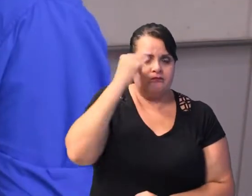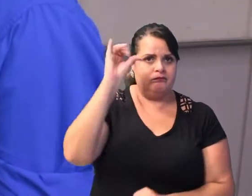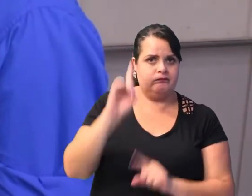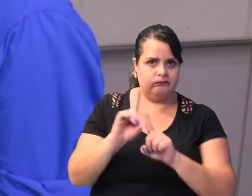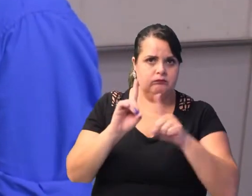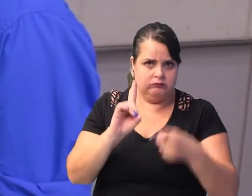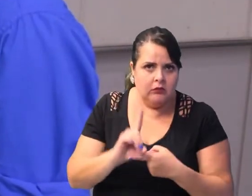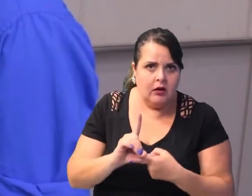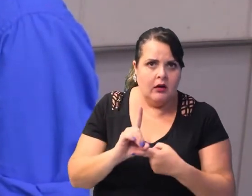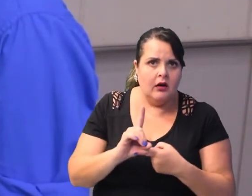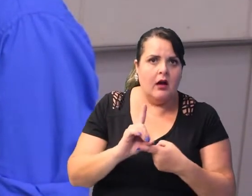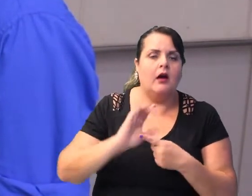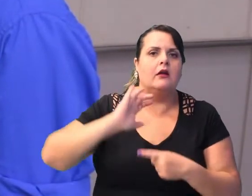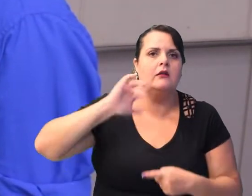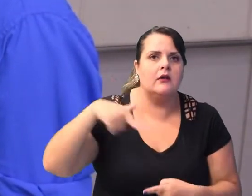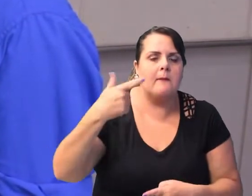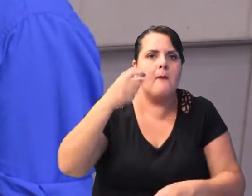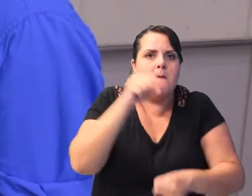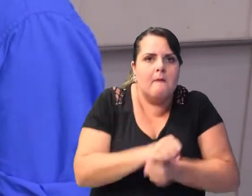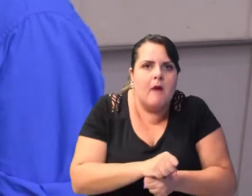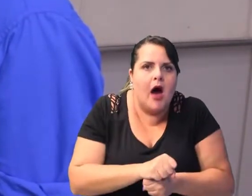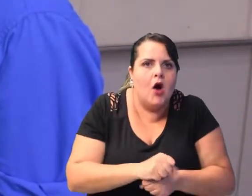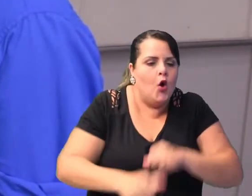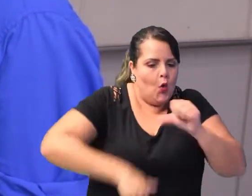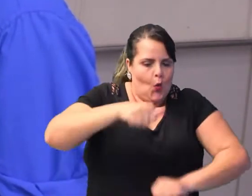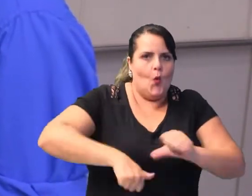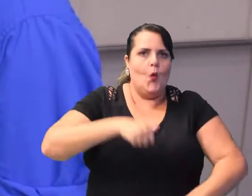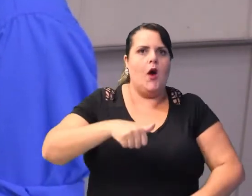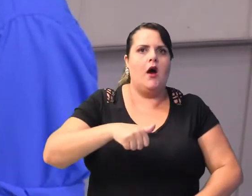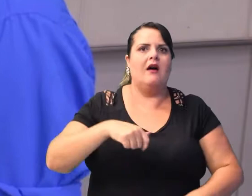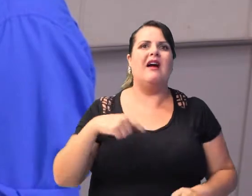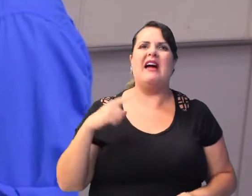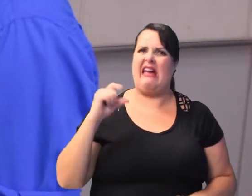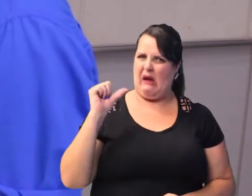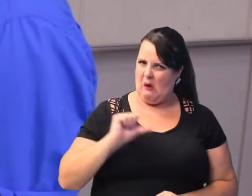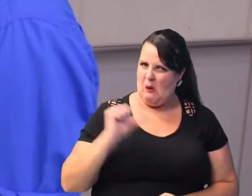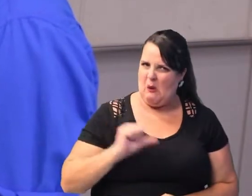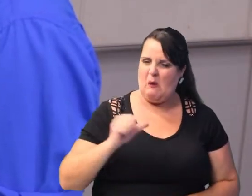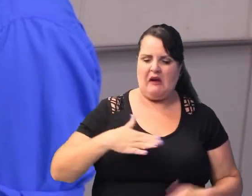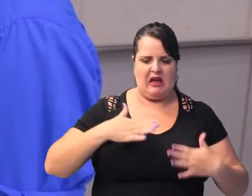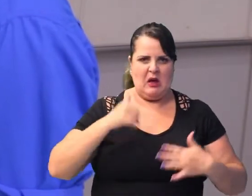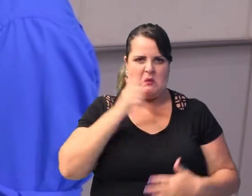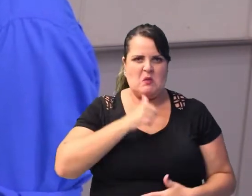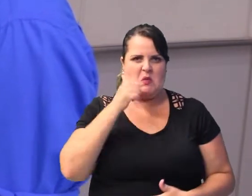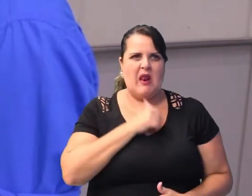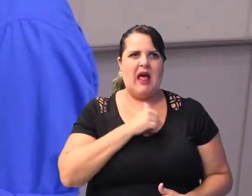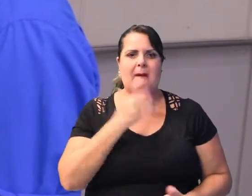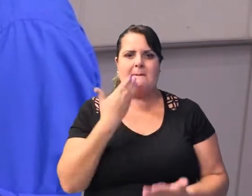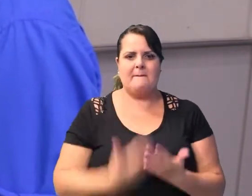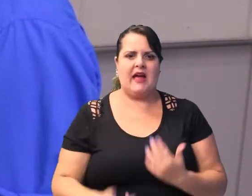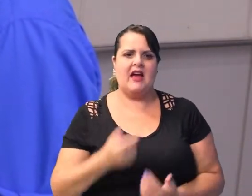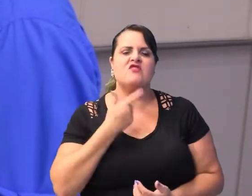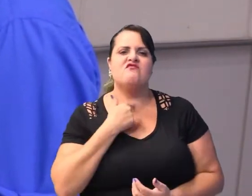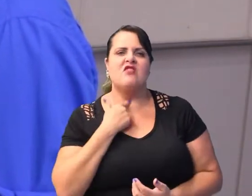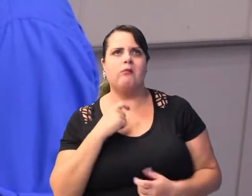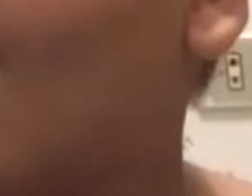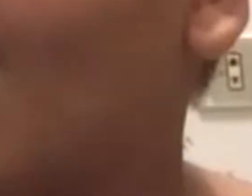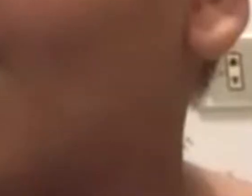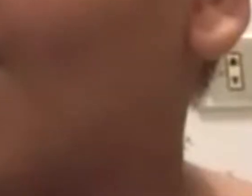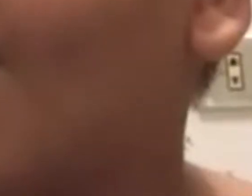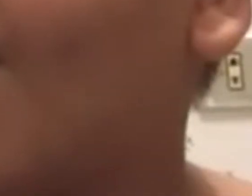impressionante porque ôôô o anticoncepcional elimina mesmo os hormônios femininos é slb irã fica meio apagada